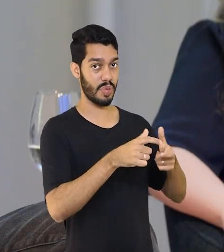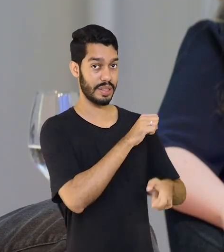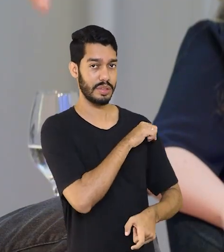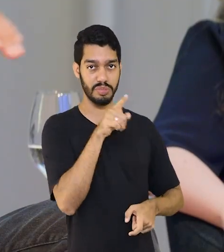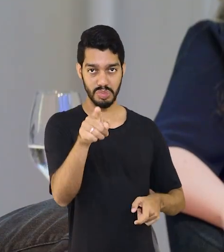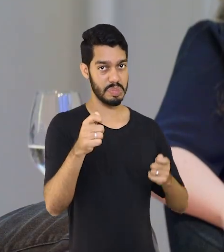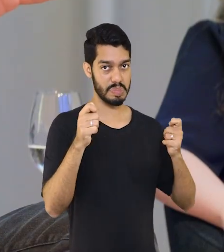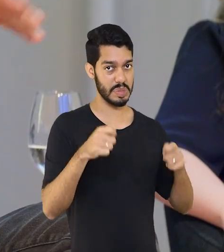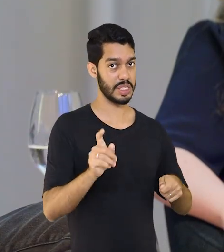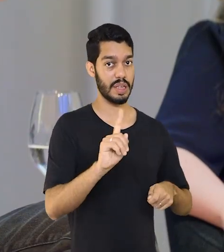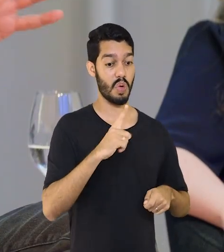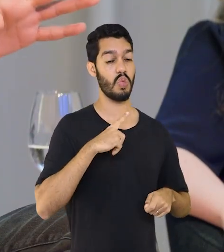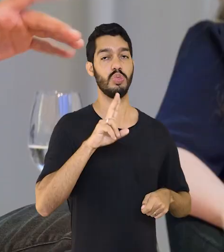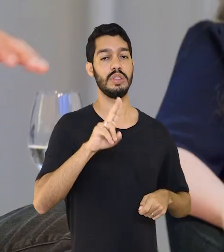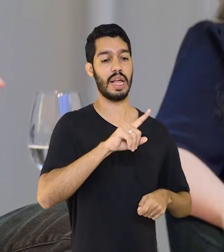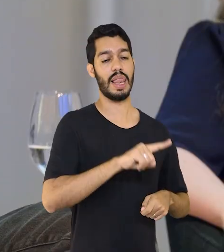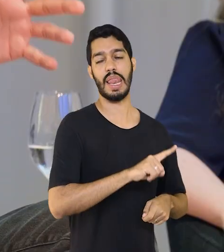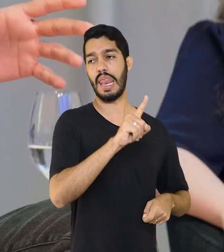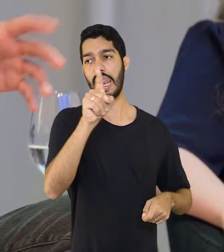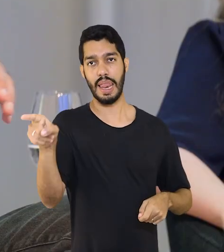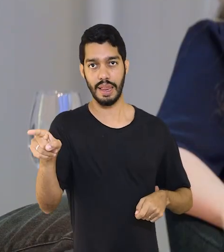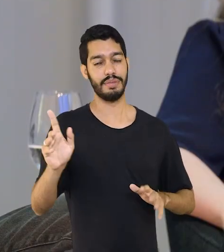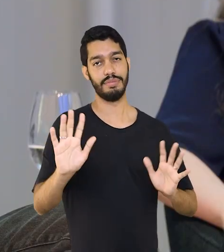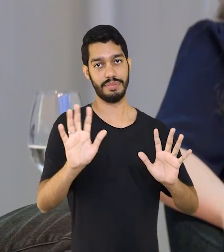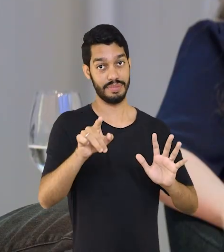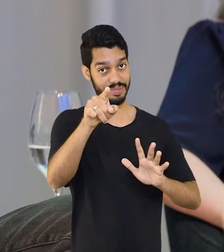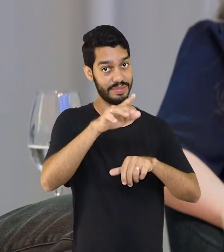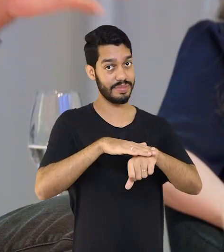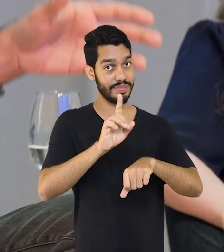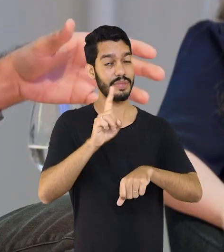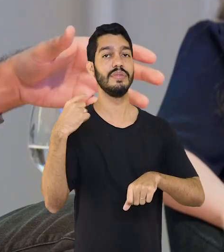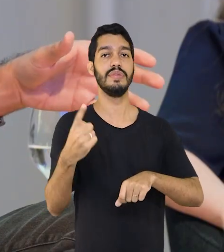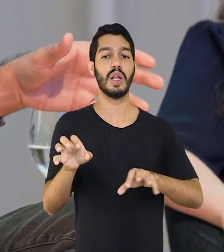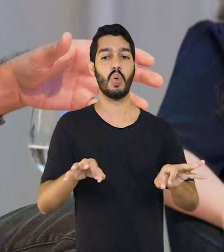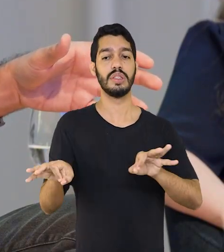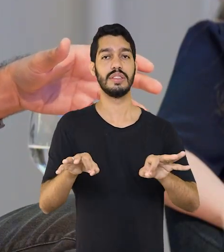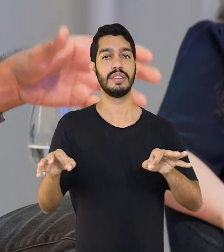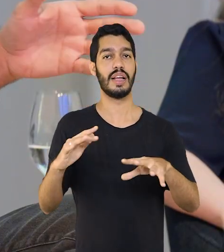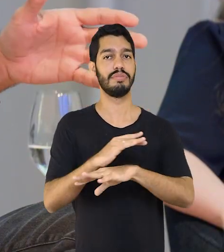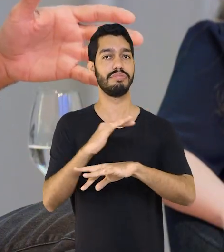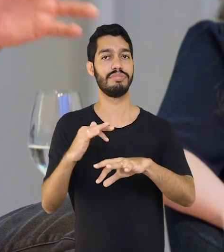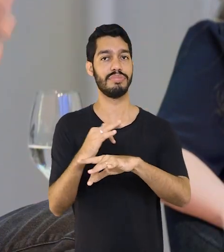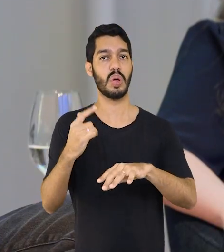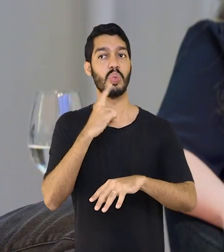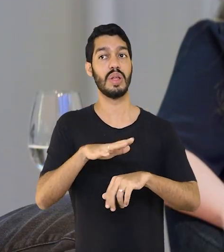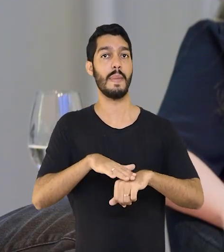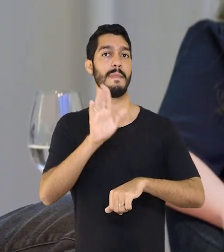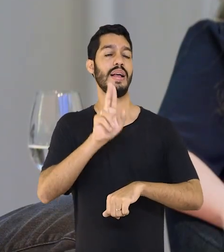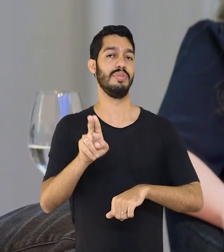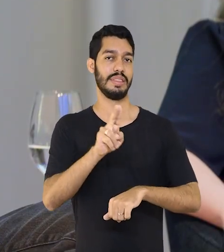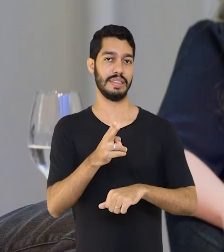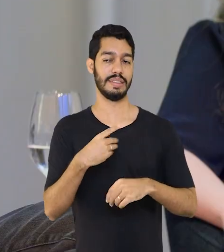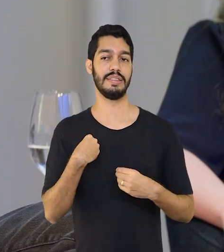periférica do Rio de Janeiro, você não deve pegar o seu transporte. Não é sobre você, é sobre como a gente organiza a cidade para que ela seja mais